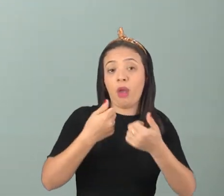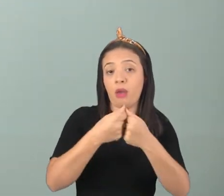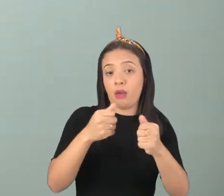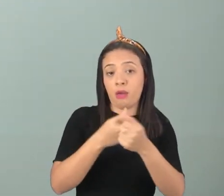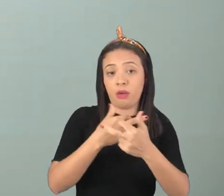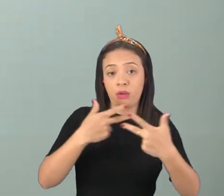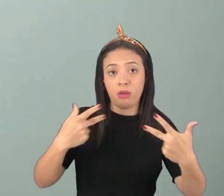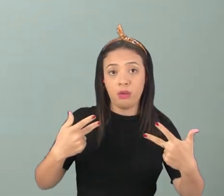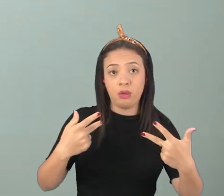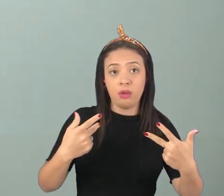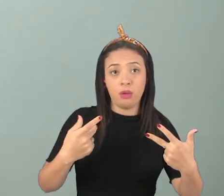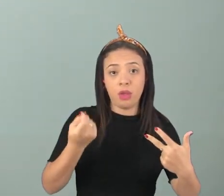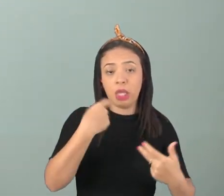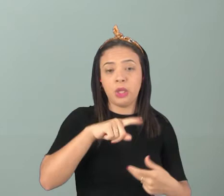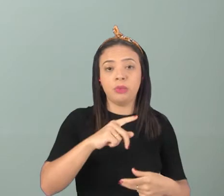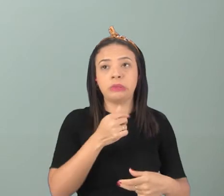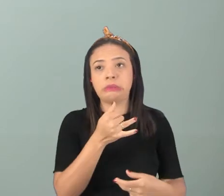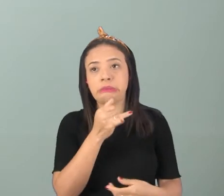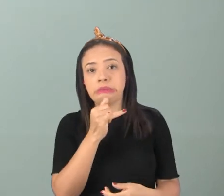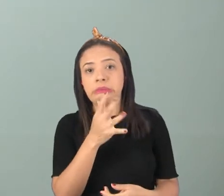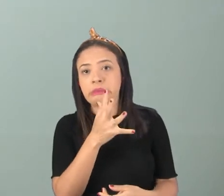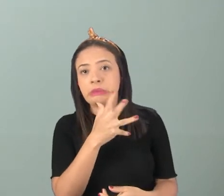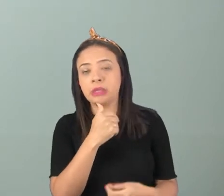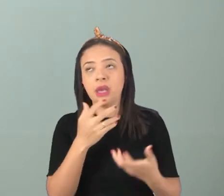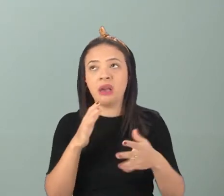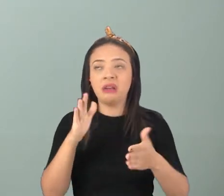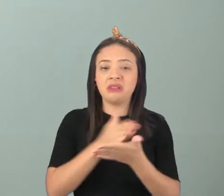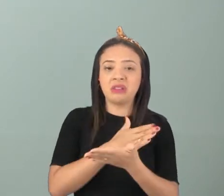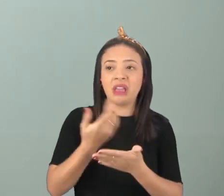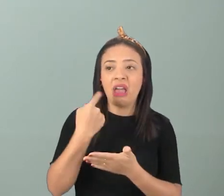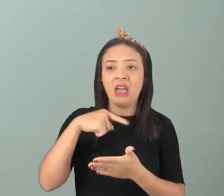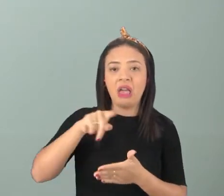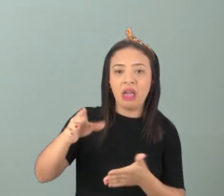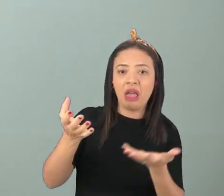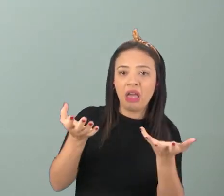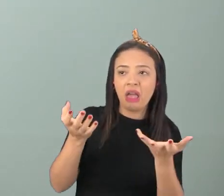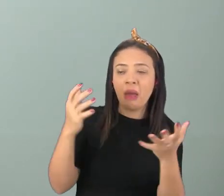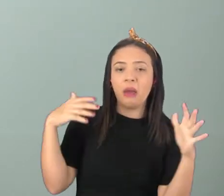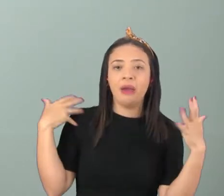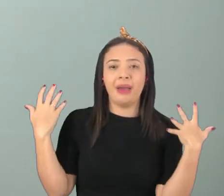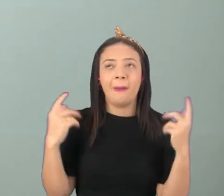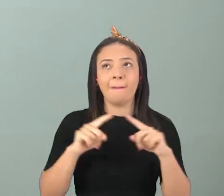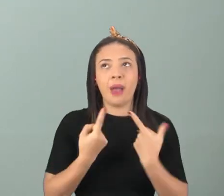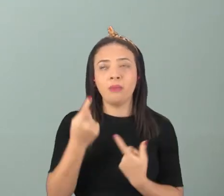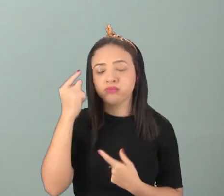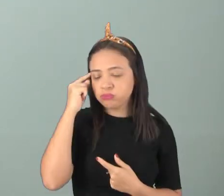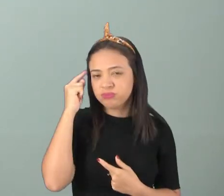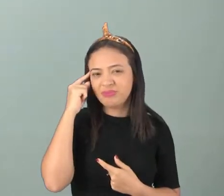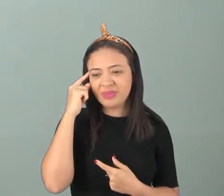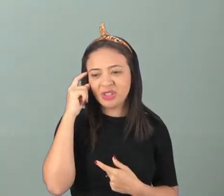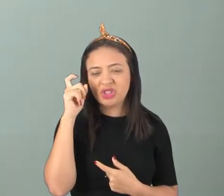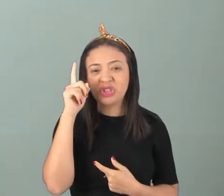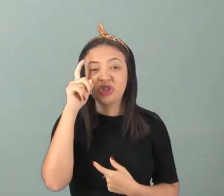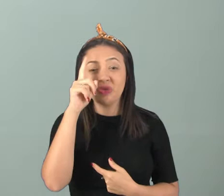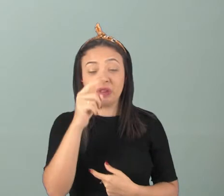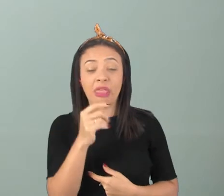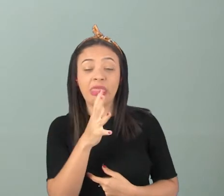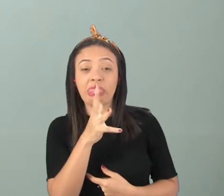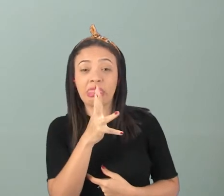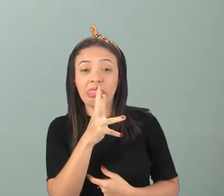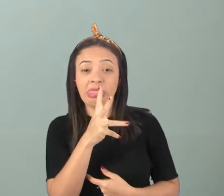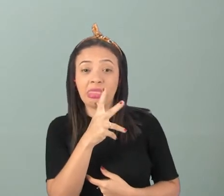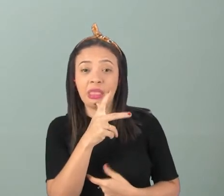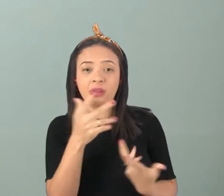você não depende da demora. Muitas vezes você quer ir para um canto, para um passeio, mas só em pensar nas dificuldades da demora, muita